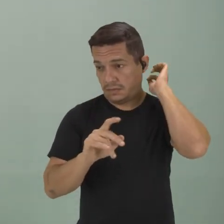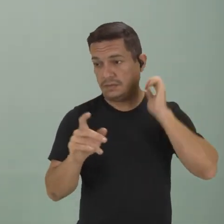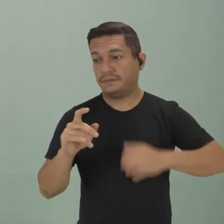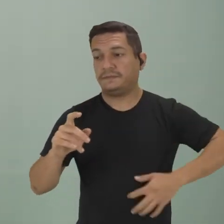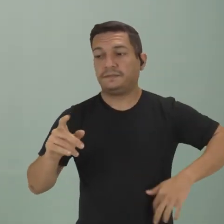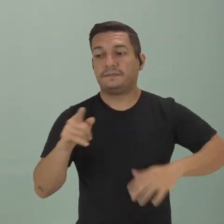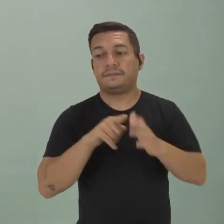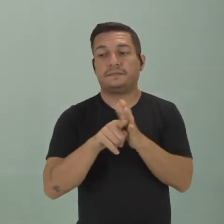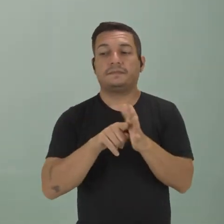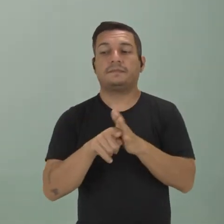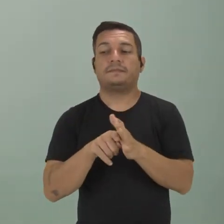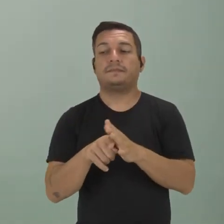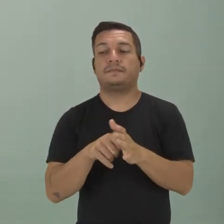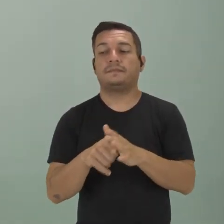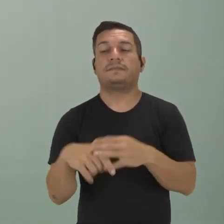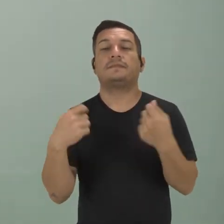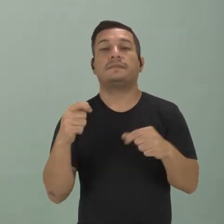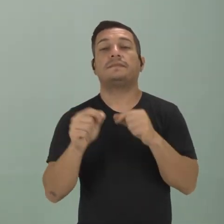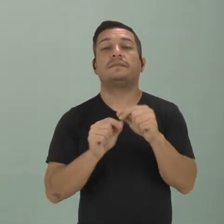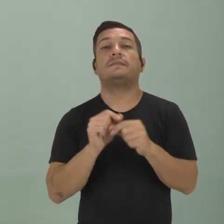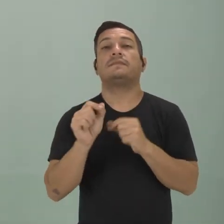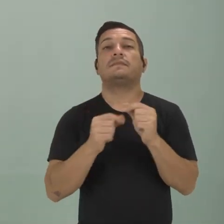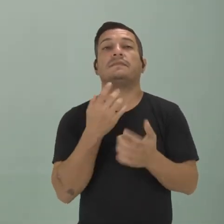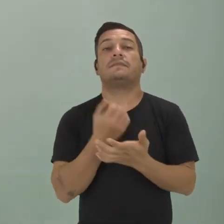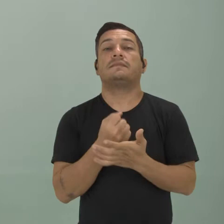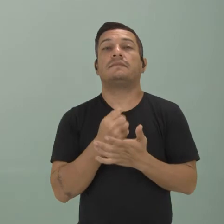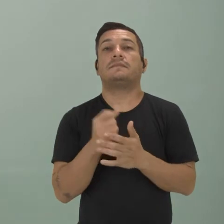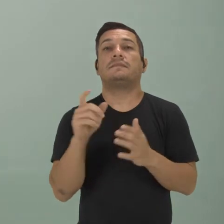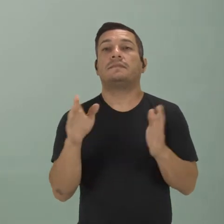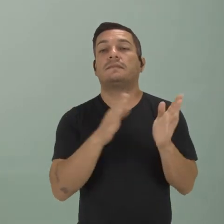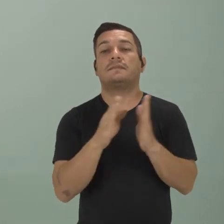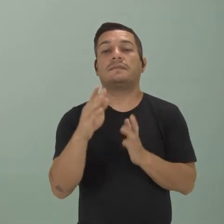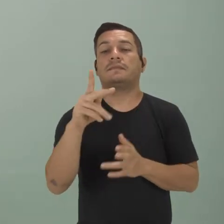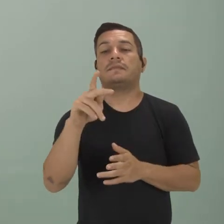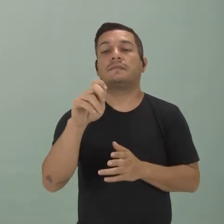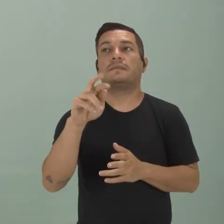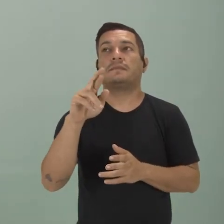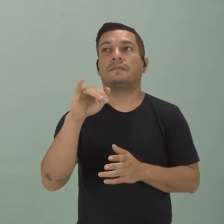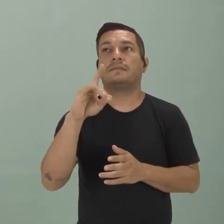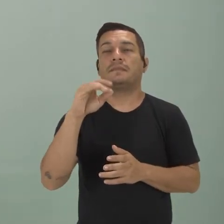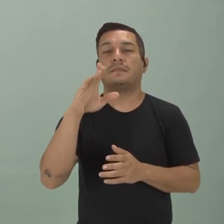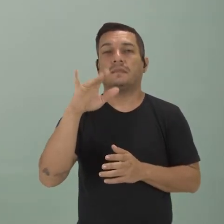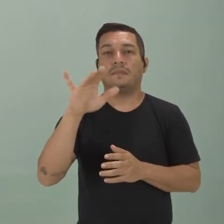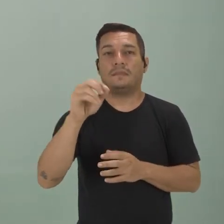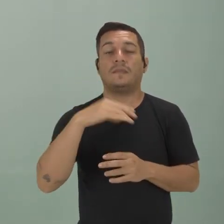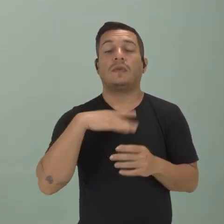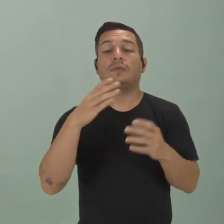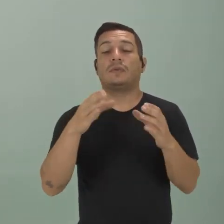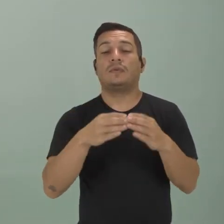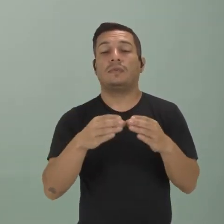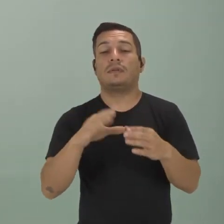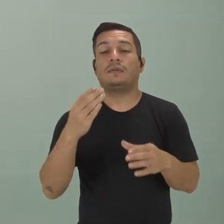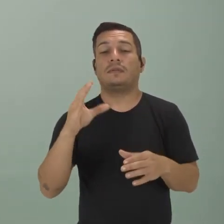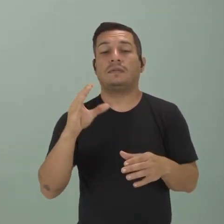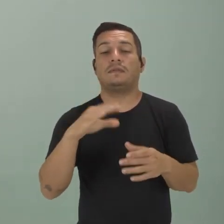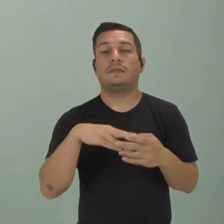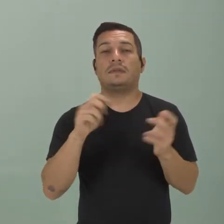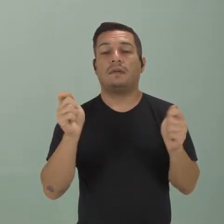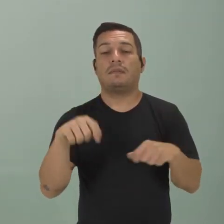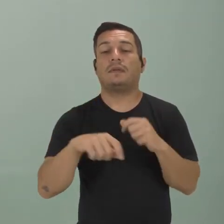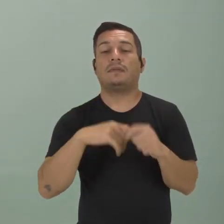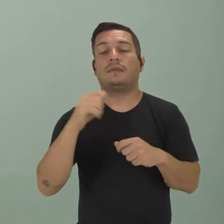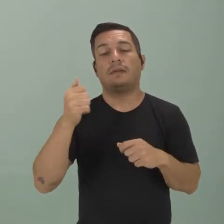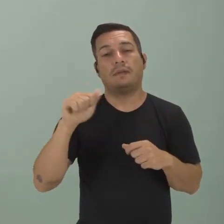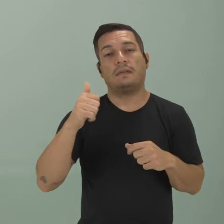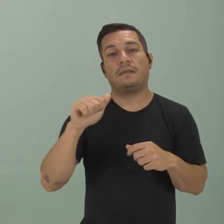teoria, uma pesquisa, ela deve ser registrada em um periódico, onde a comunidade científica